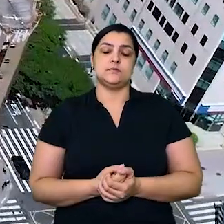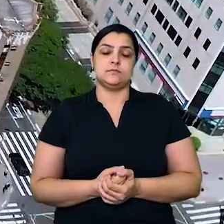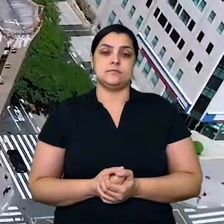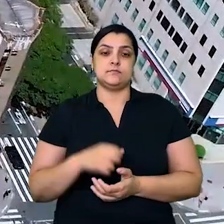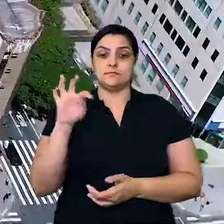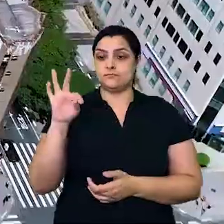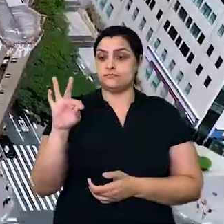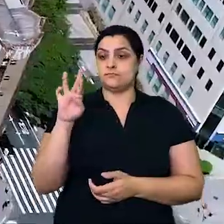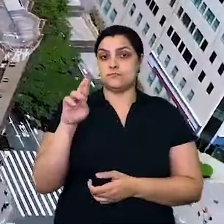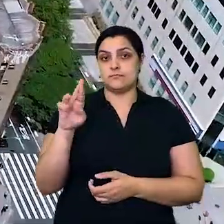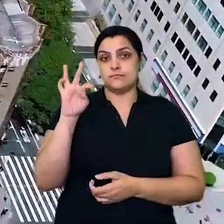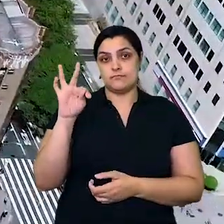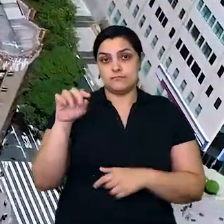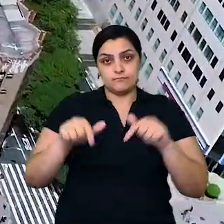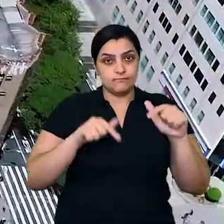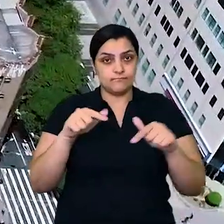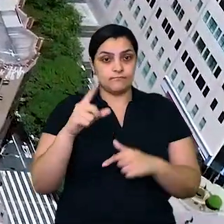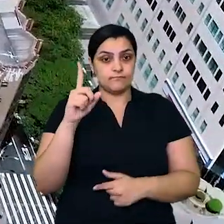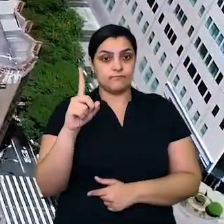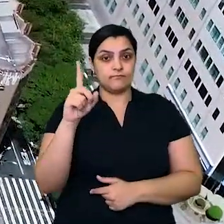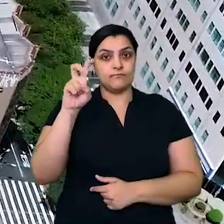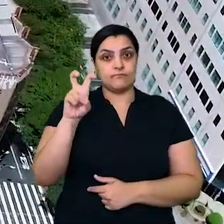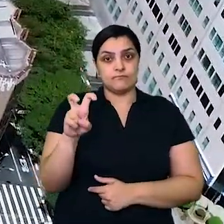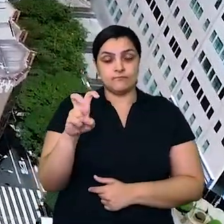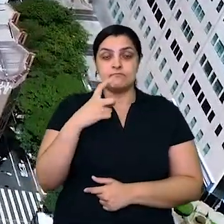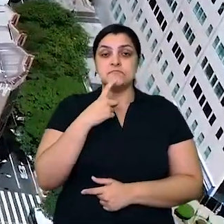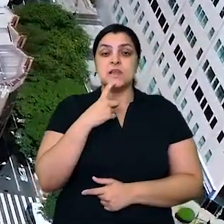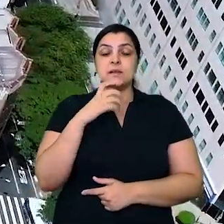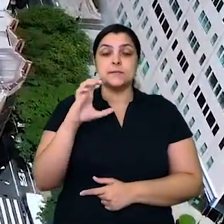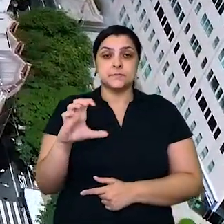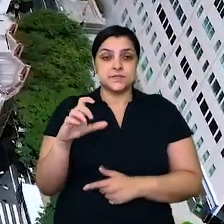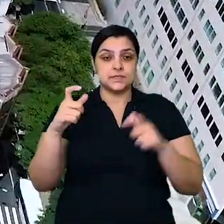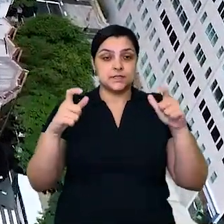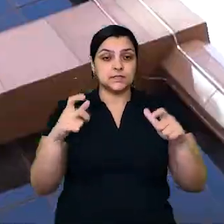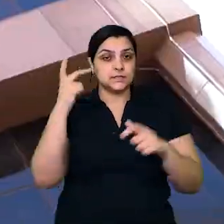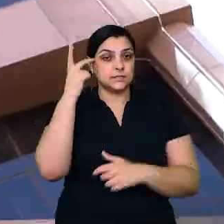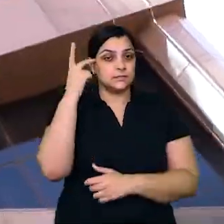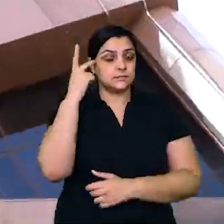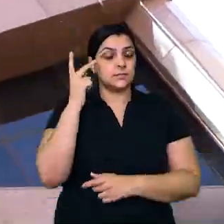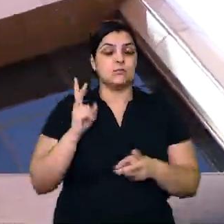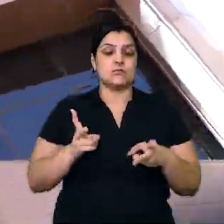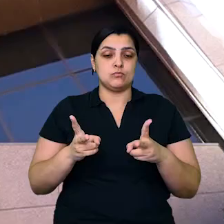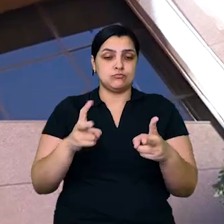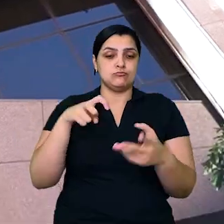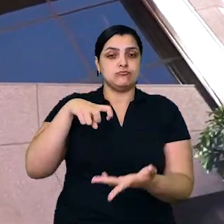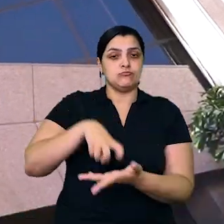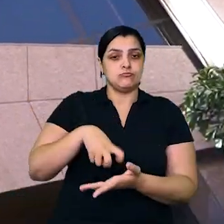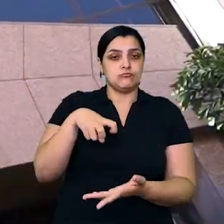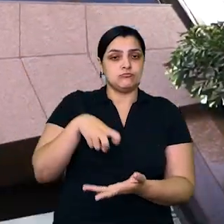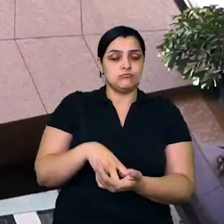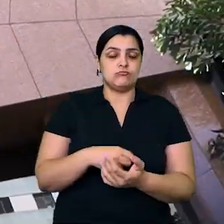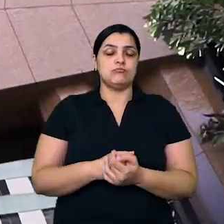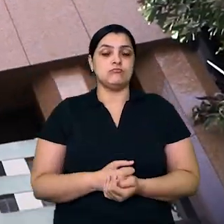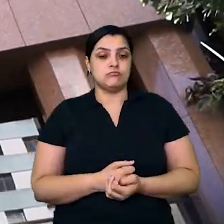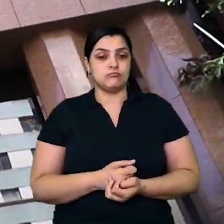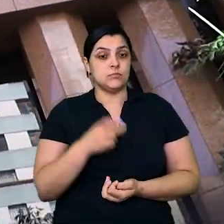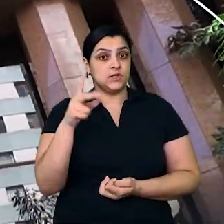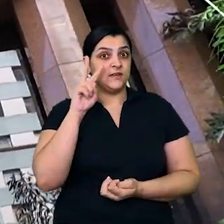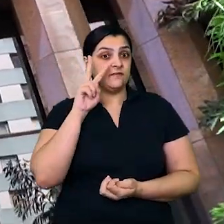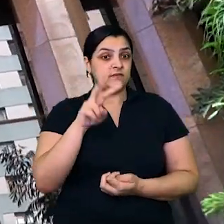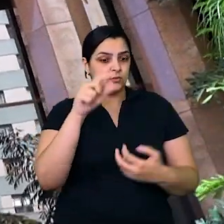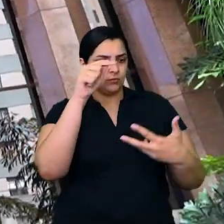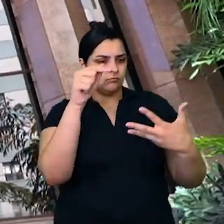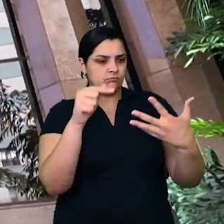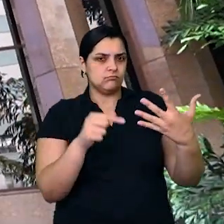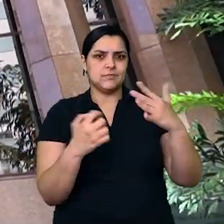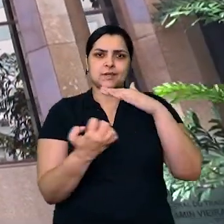O Tribunal Regional do Trabalho da 15ª Região em Campinas, São Paulo, manteve a condenação. O TRT levou em conta